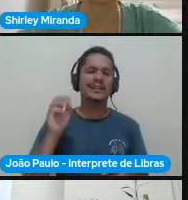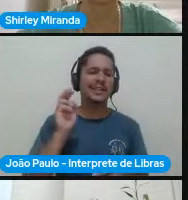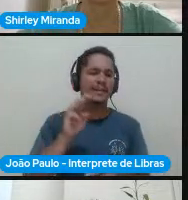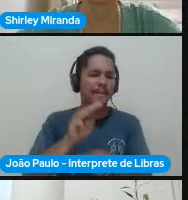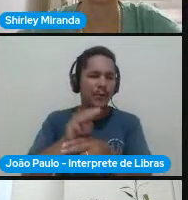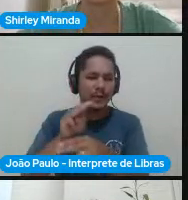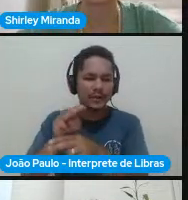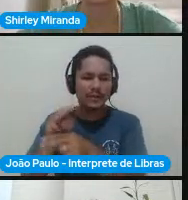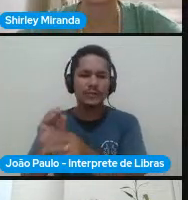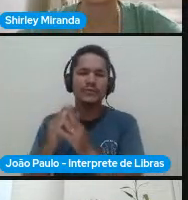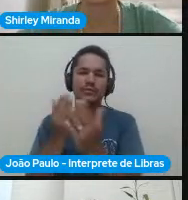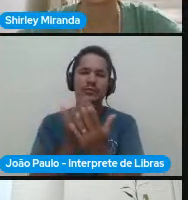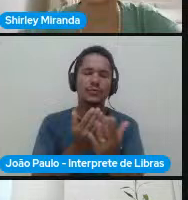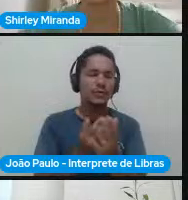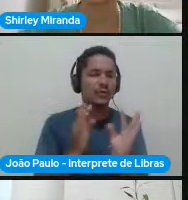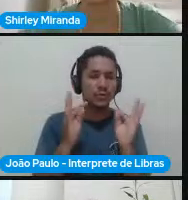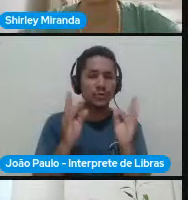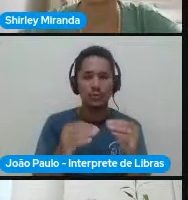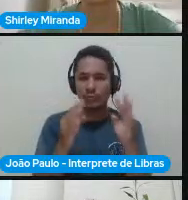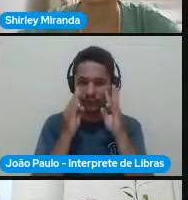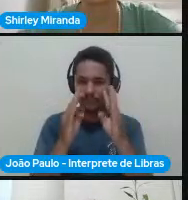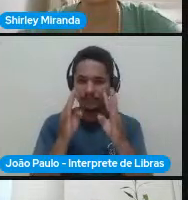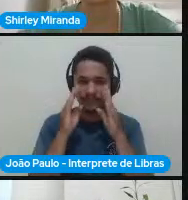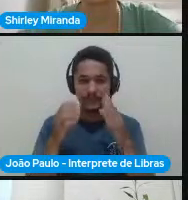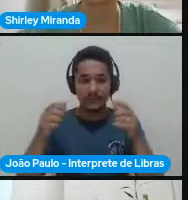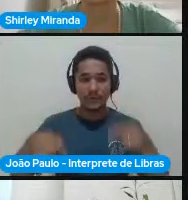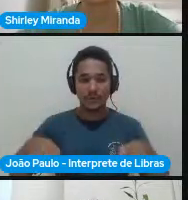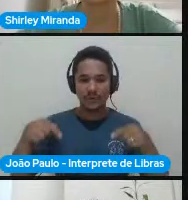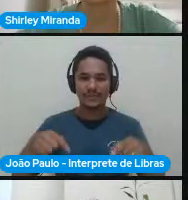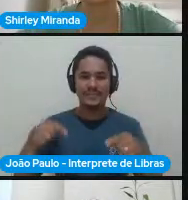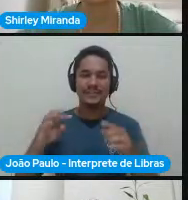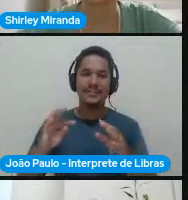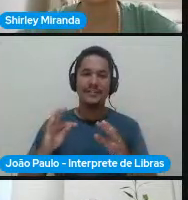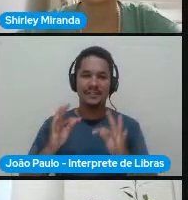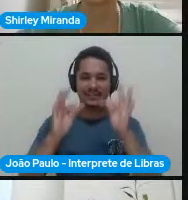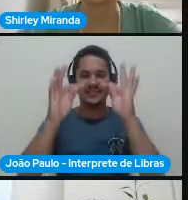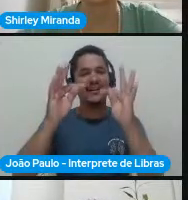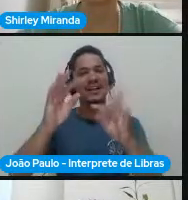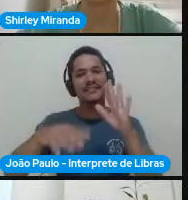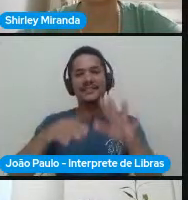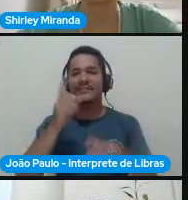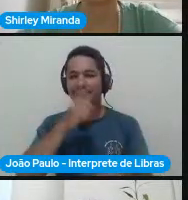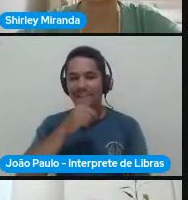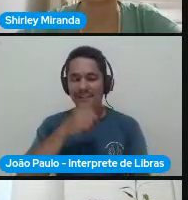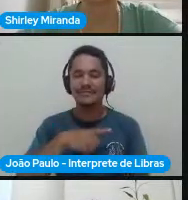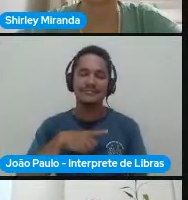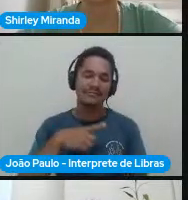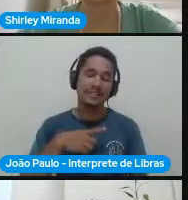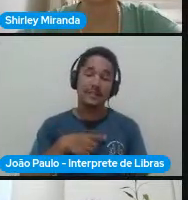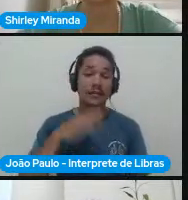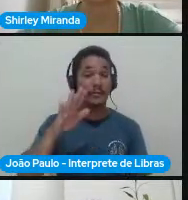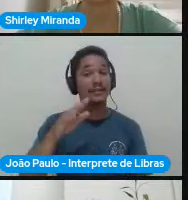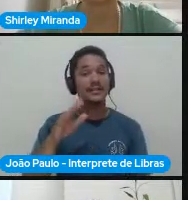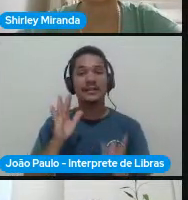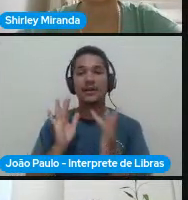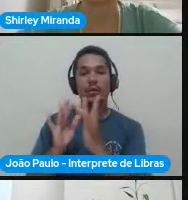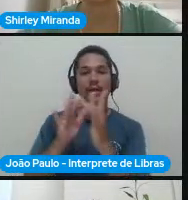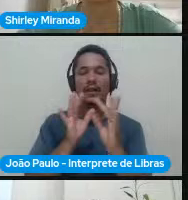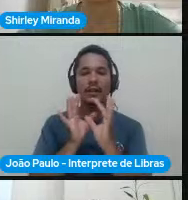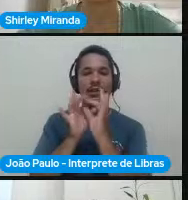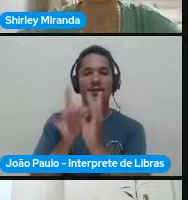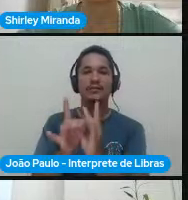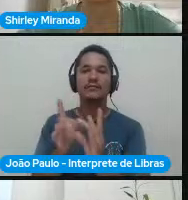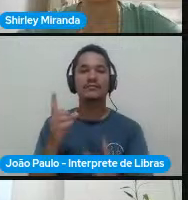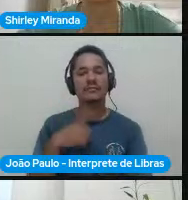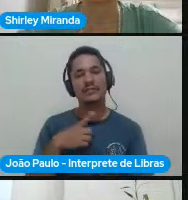momento, todos aí nos escutando. A tecnologia, ela falha às vezes, mas ela também nos coloca em conexão. Cada um está aí na sua